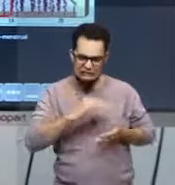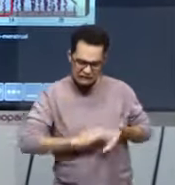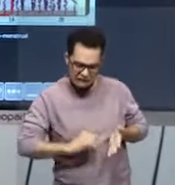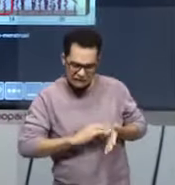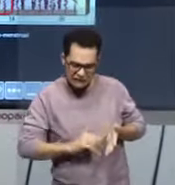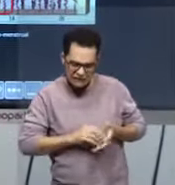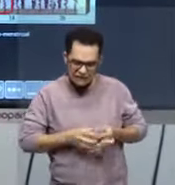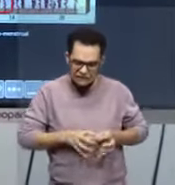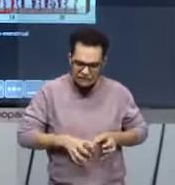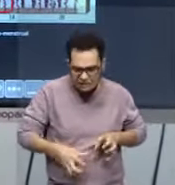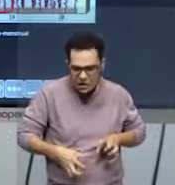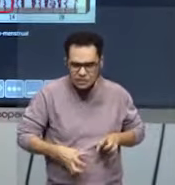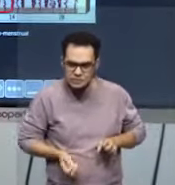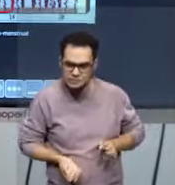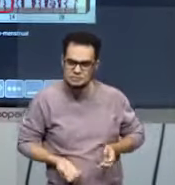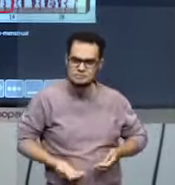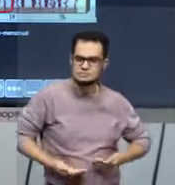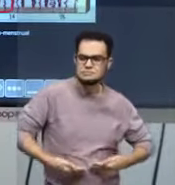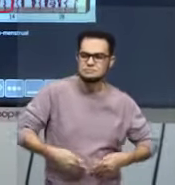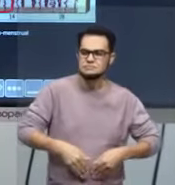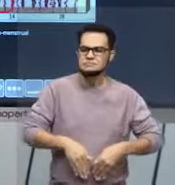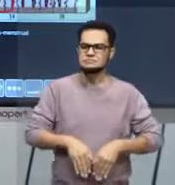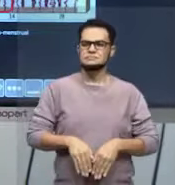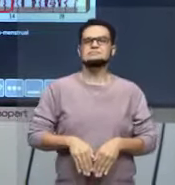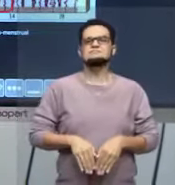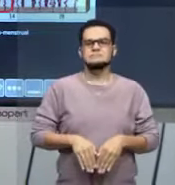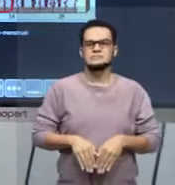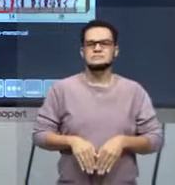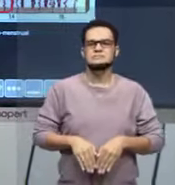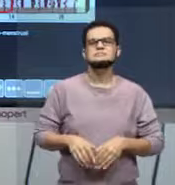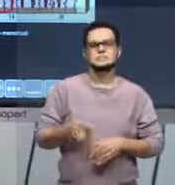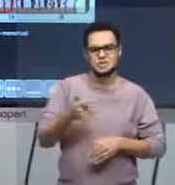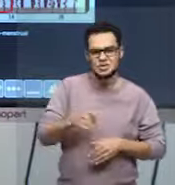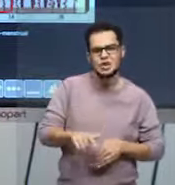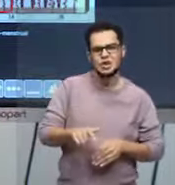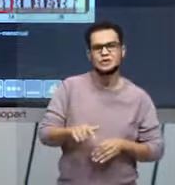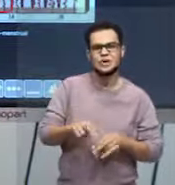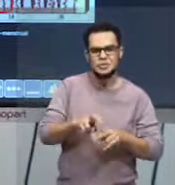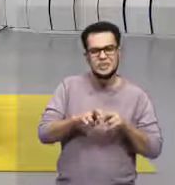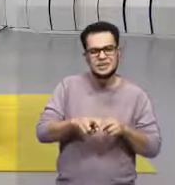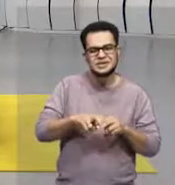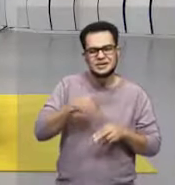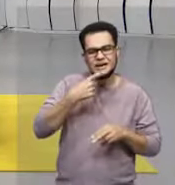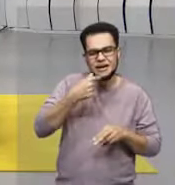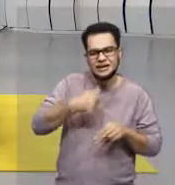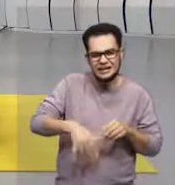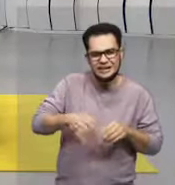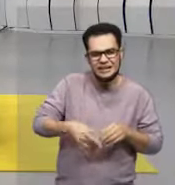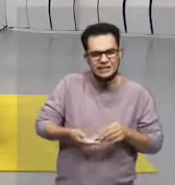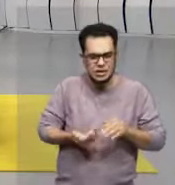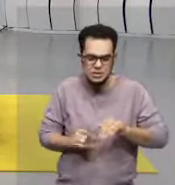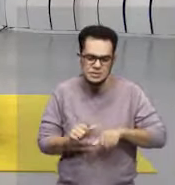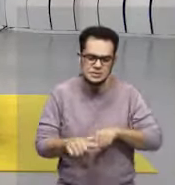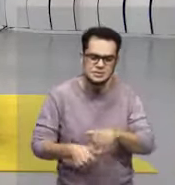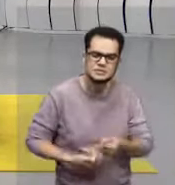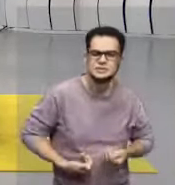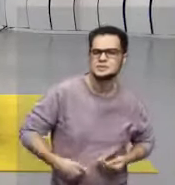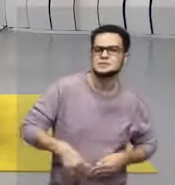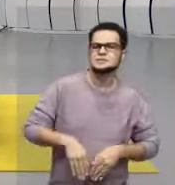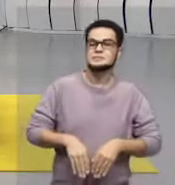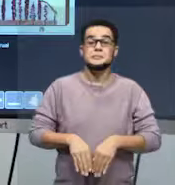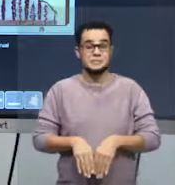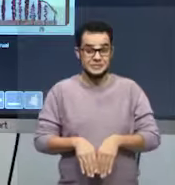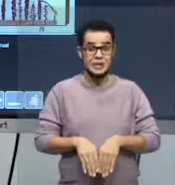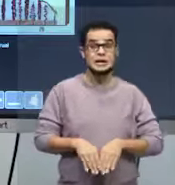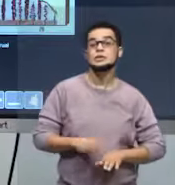amadurecer folículo e reconstruir o endométrio que foi perdido na menstruação. Tá certo? Agora que interessante. Já estou com os meus